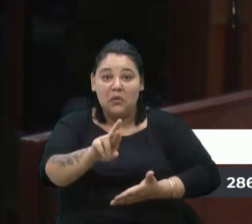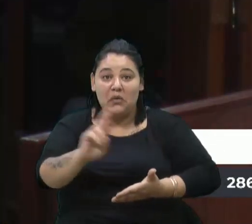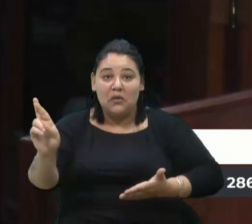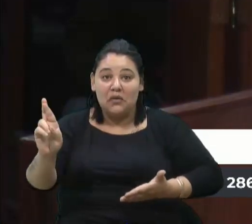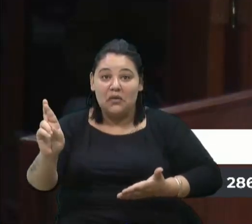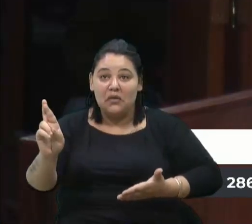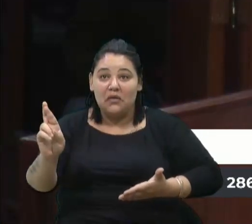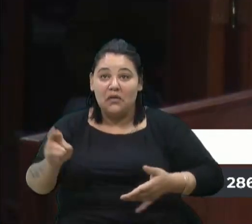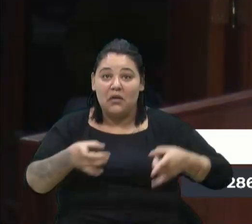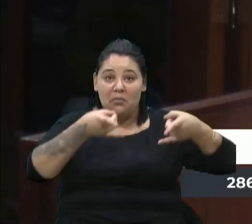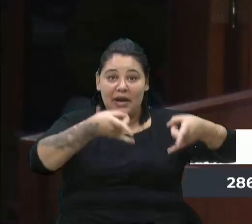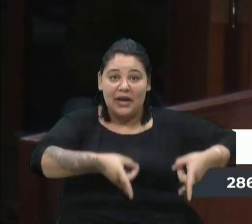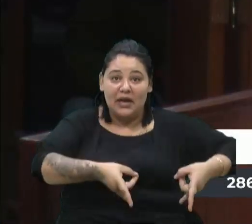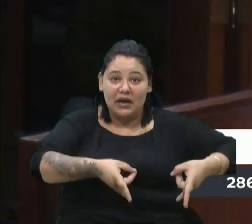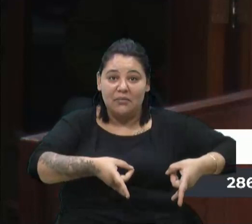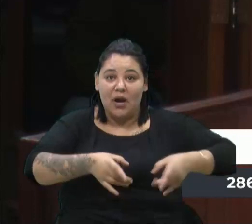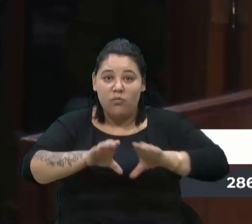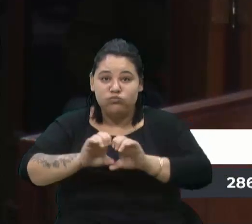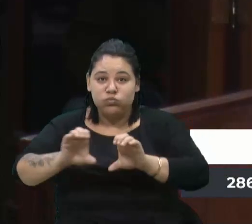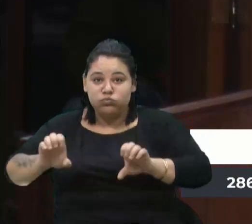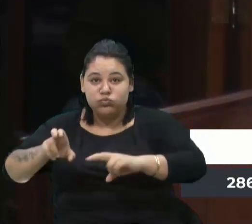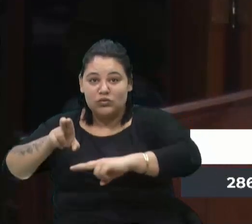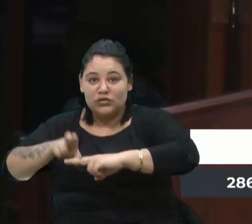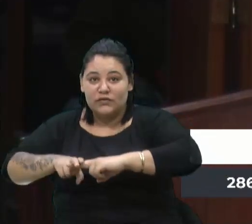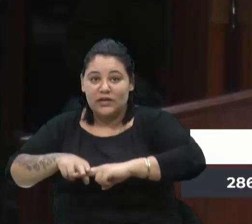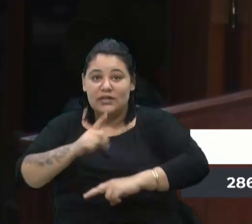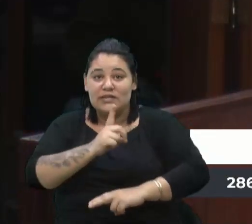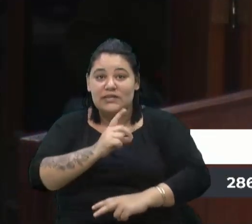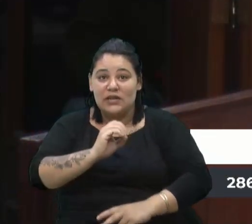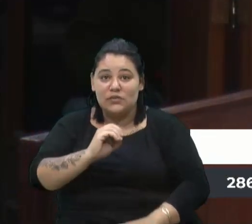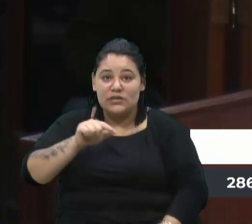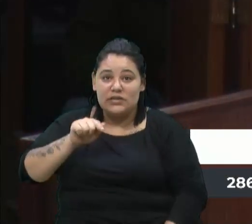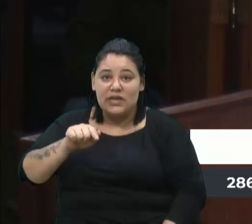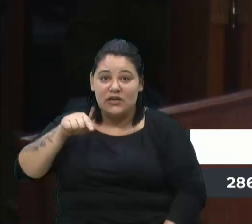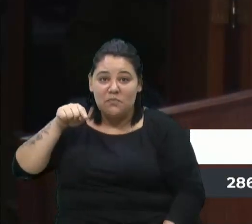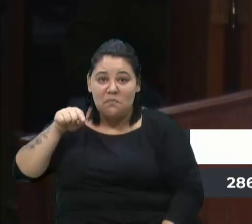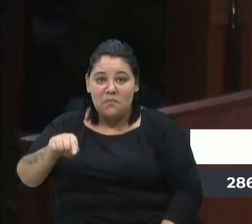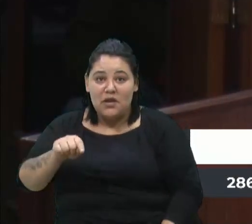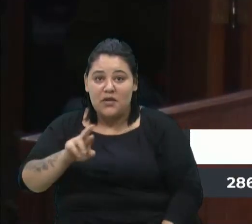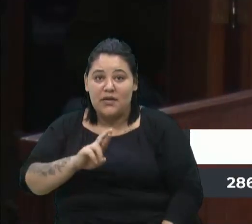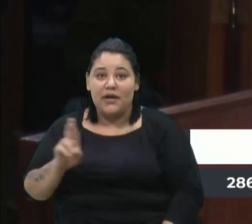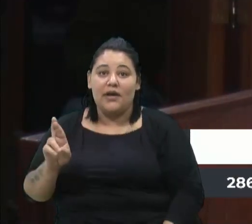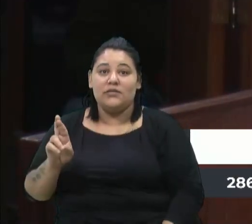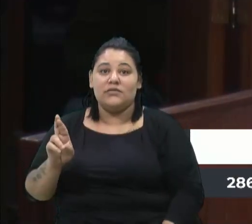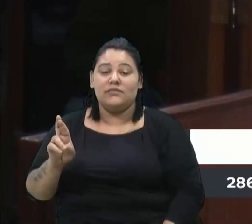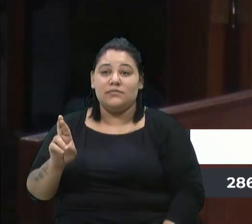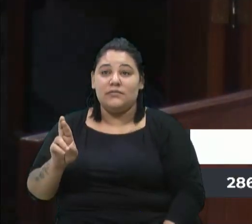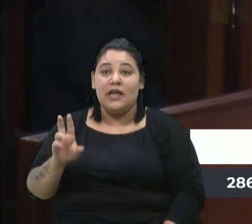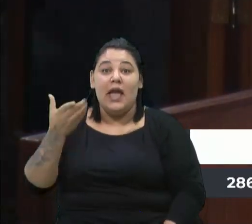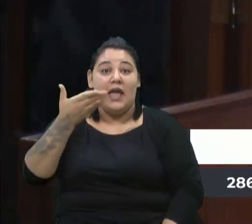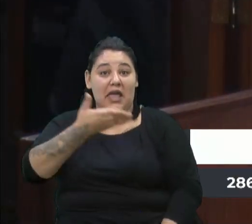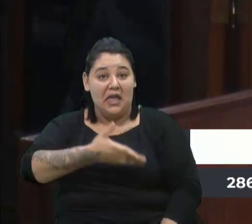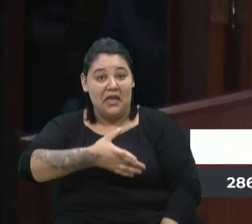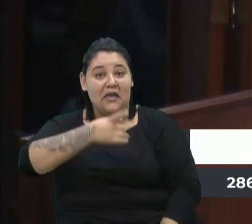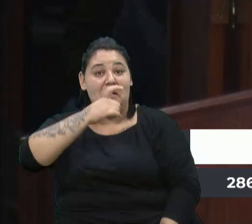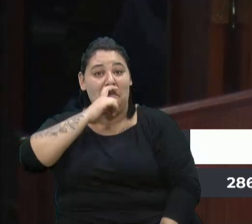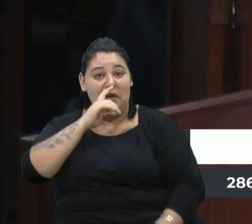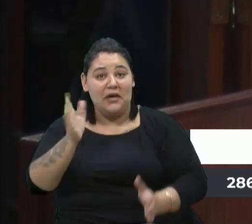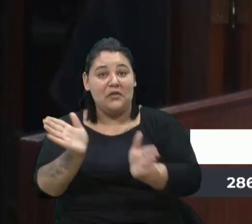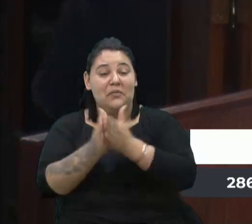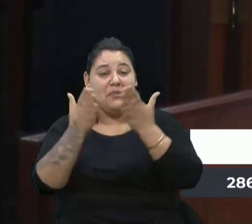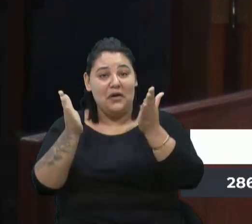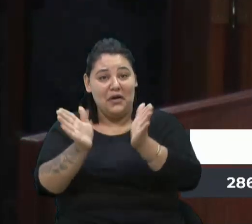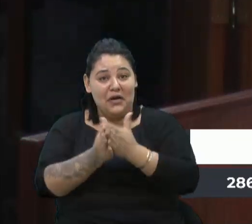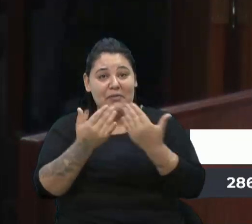gastou entre uma cama e um sofá 107 mil reais Esse é o pai dos pobres com dinheiro de quem